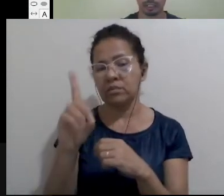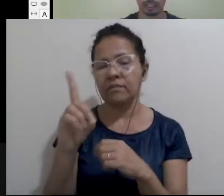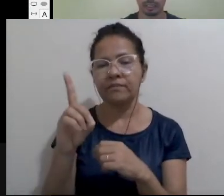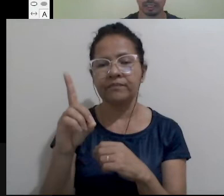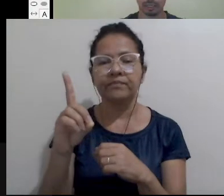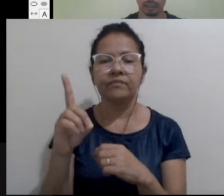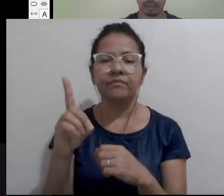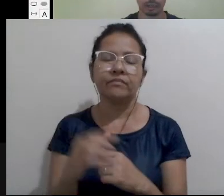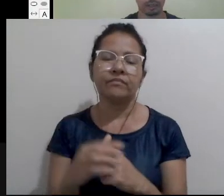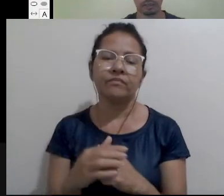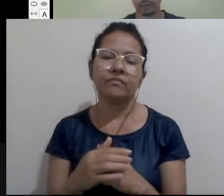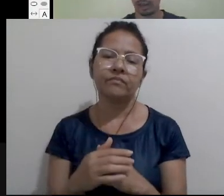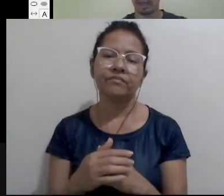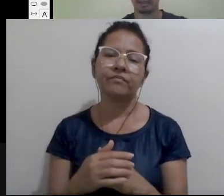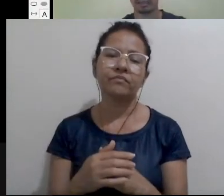então a gente tem aqui